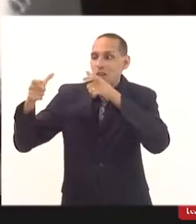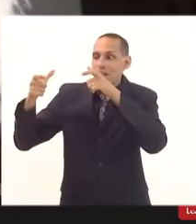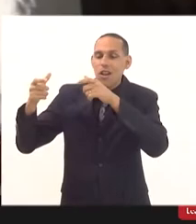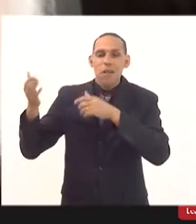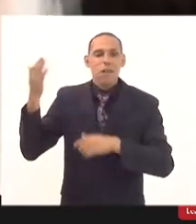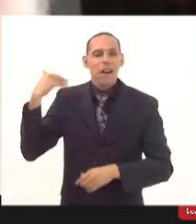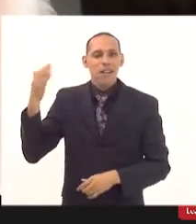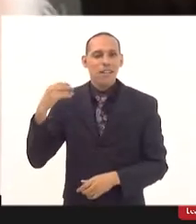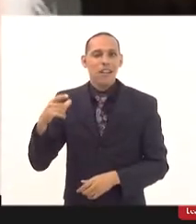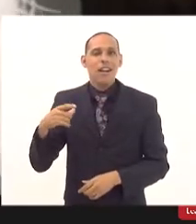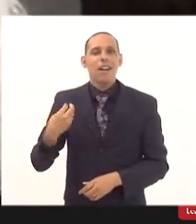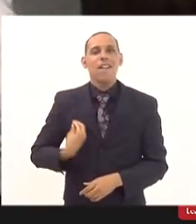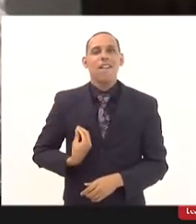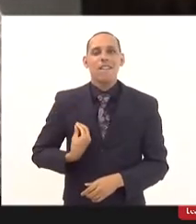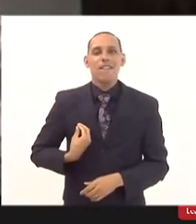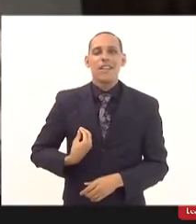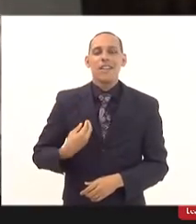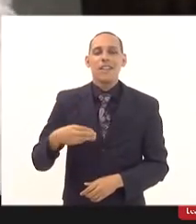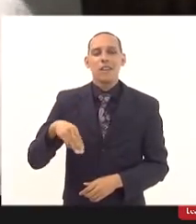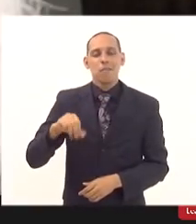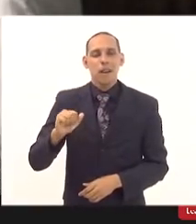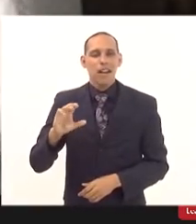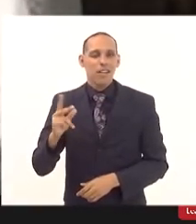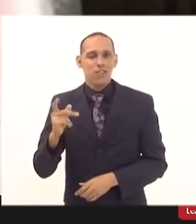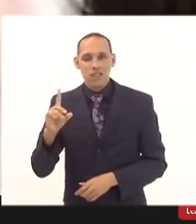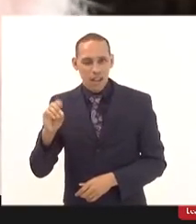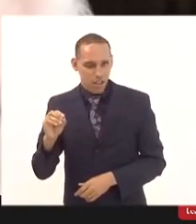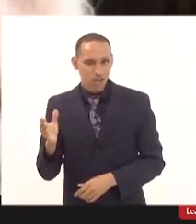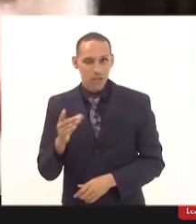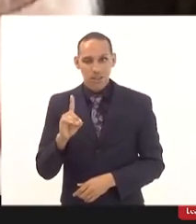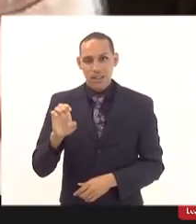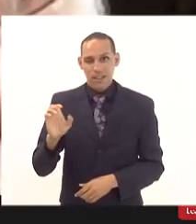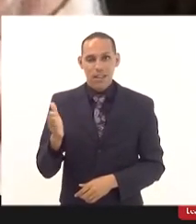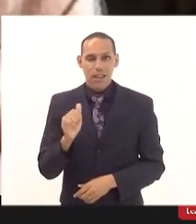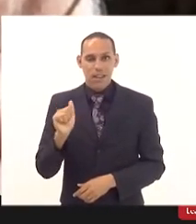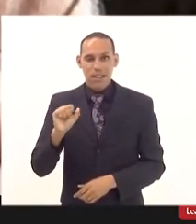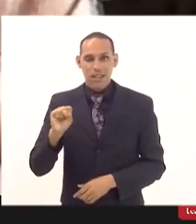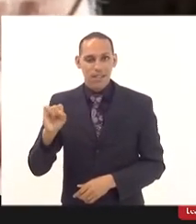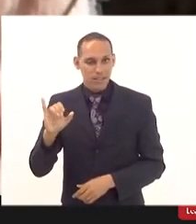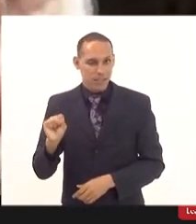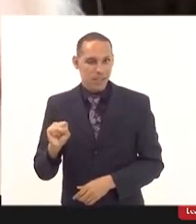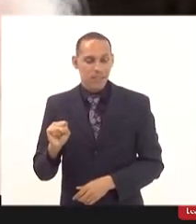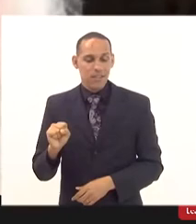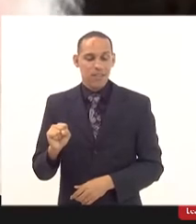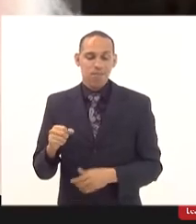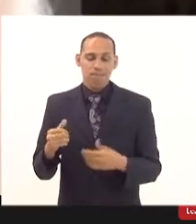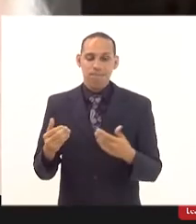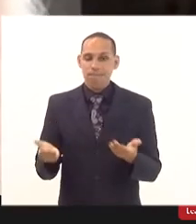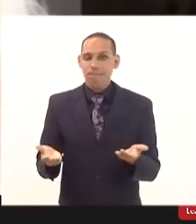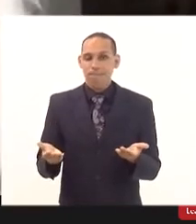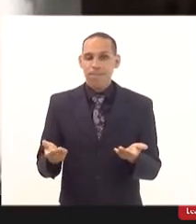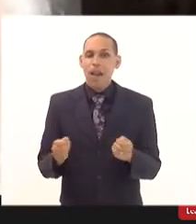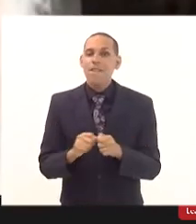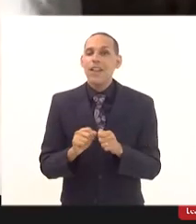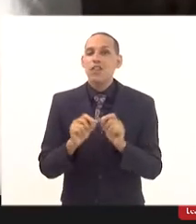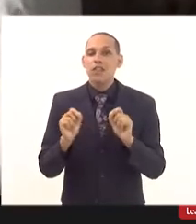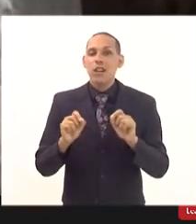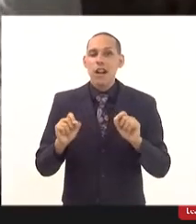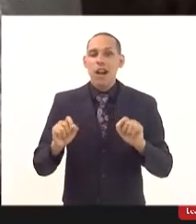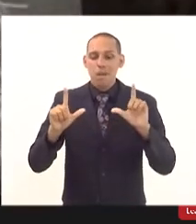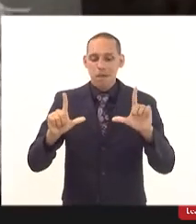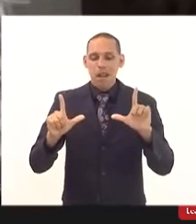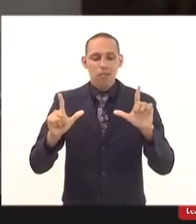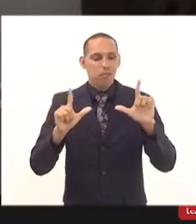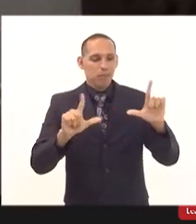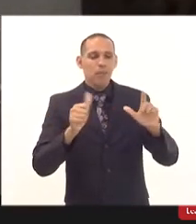desse lugar morou Machado de Assis nosso lógico tutorial e o que que vai para eles estar fazer fazer uma placa para botar